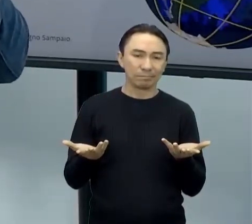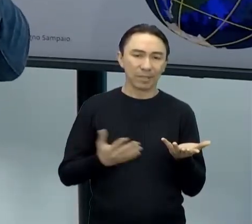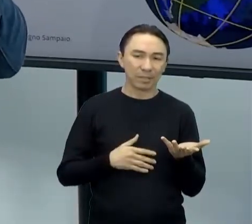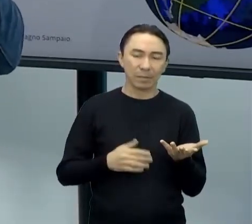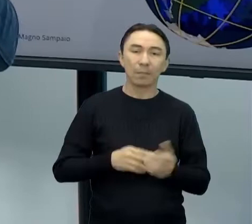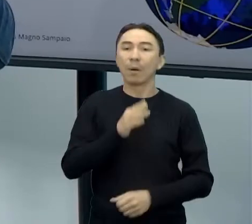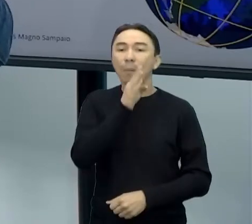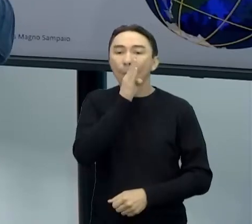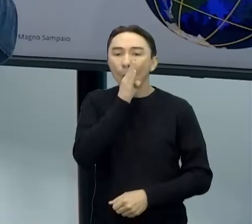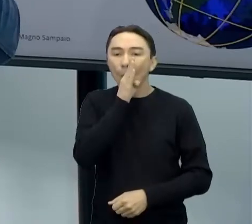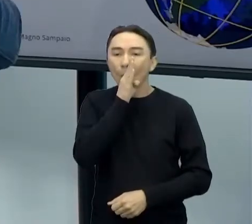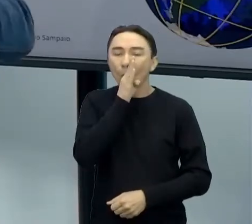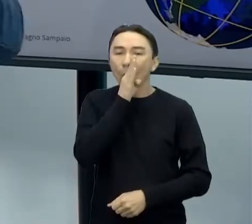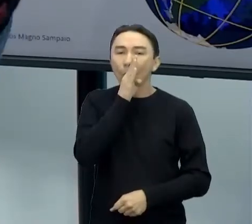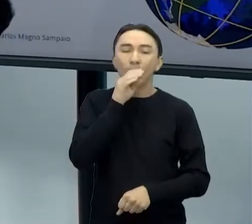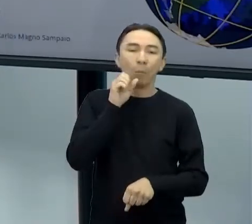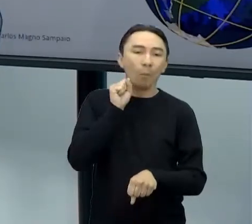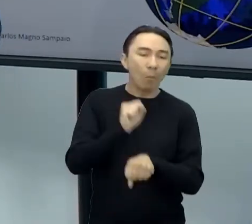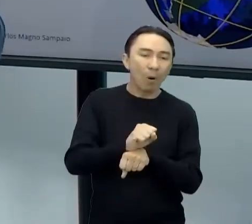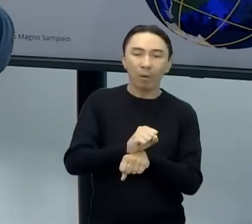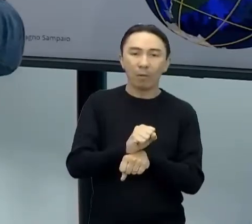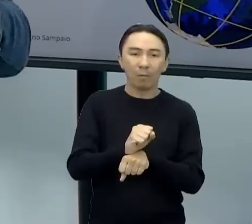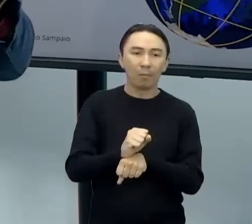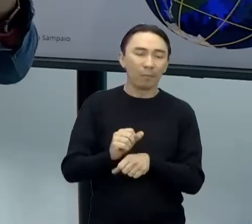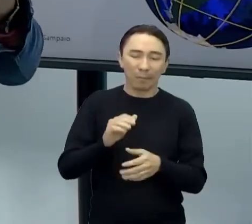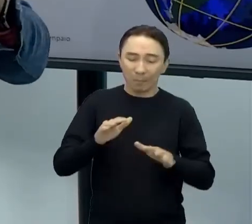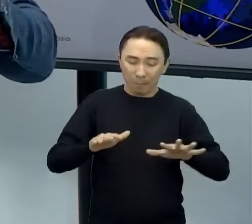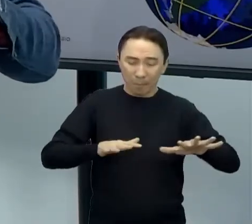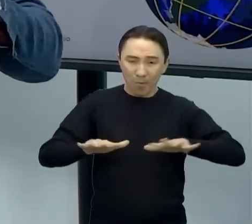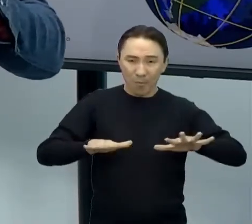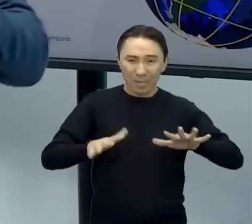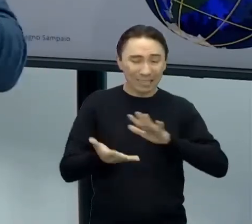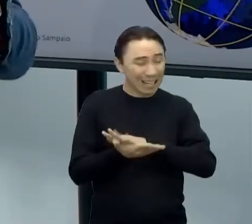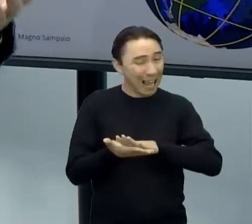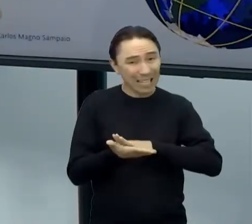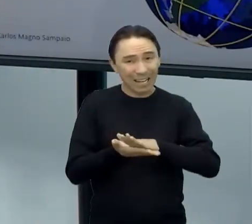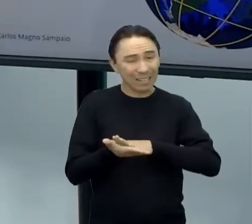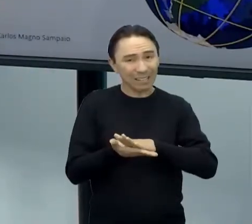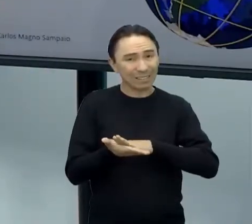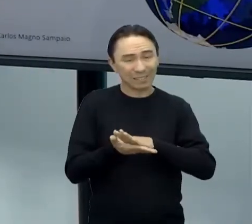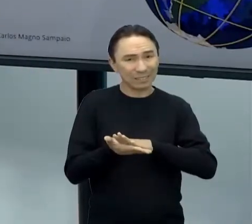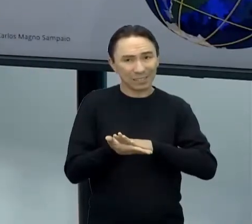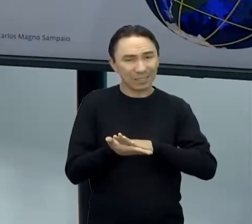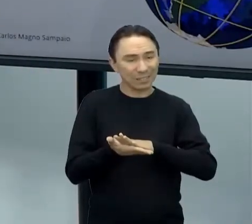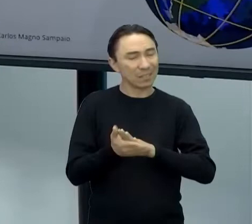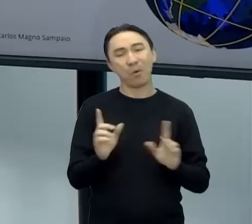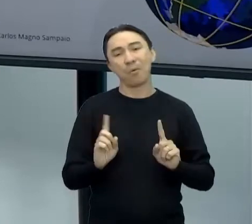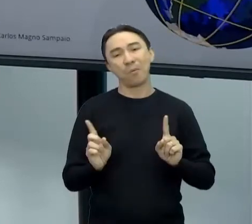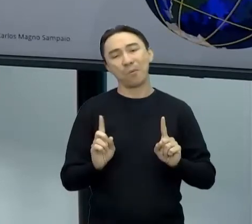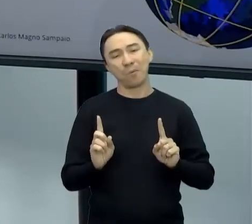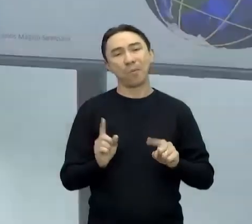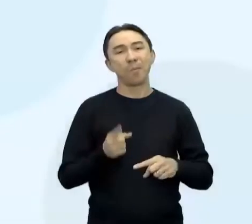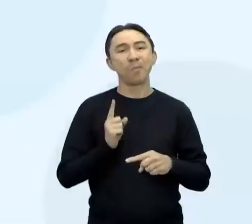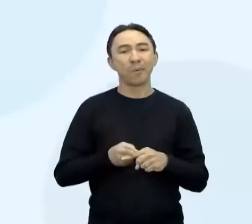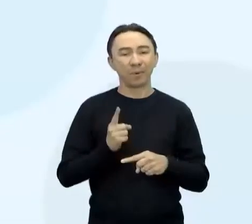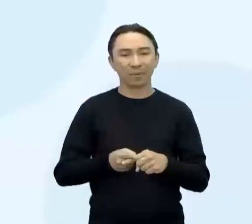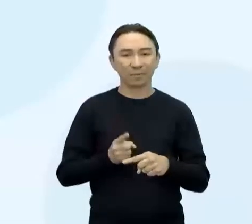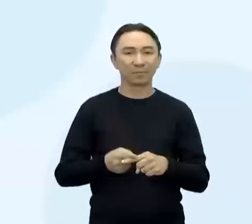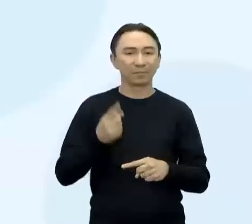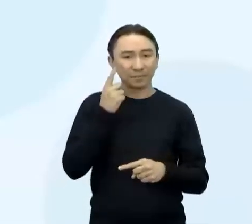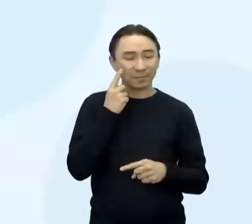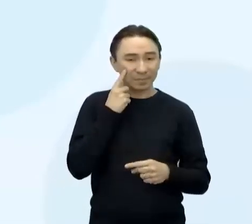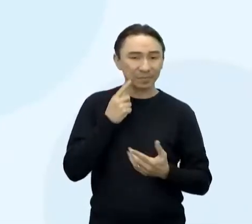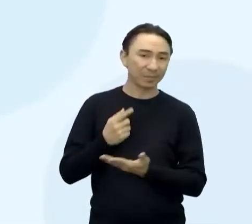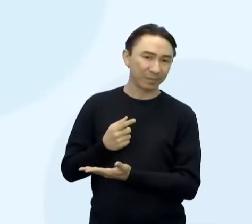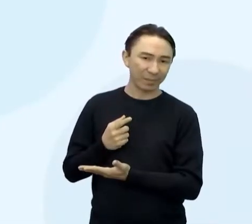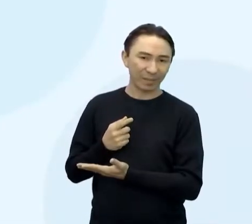parada ou em equilíbrio sem movimento, digamos assim. Em equilíbrio ela está, mas sem movimento. Por quê? Olha para a tela aí de novo.